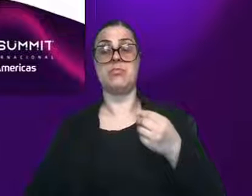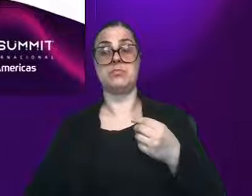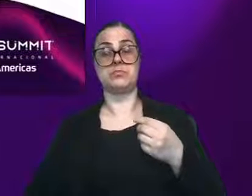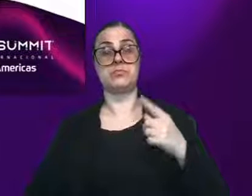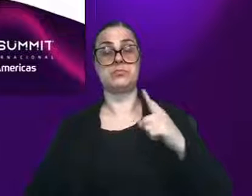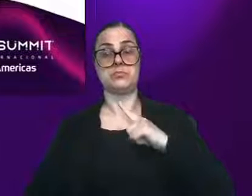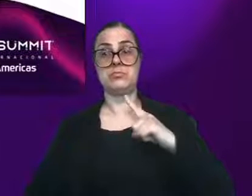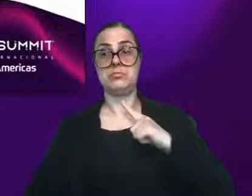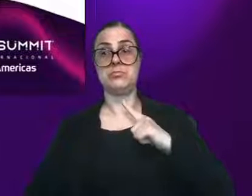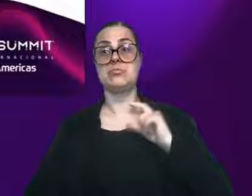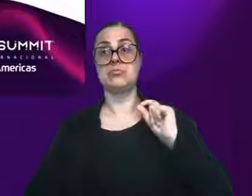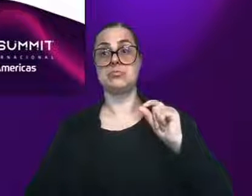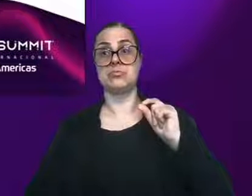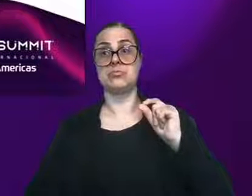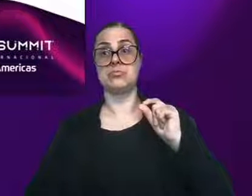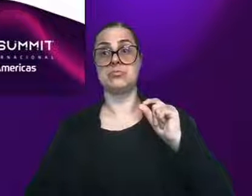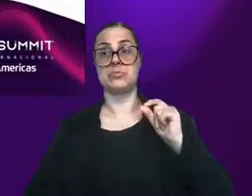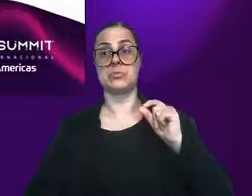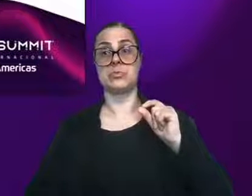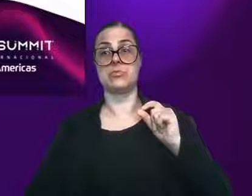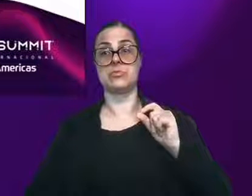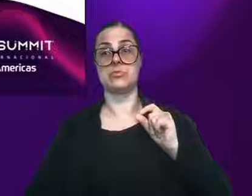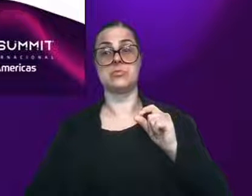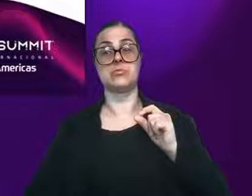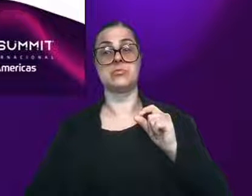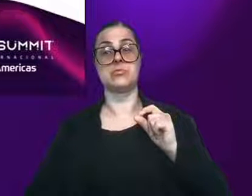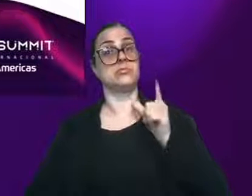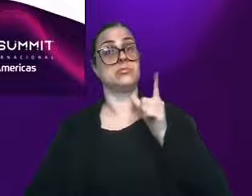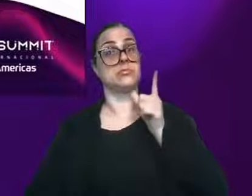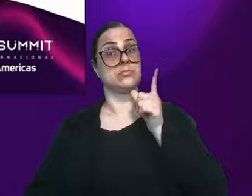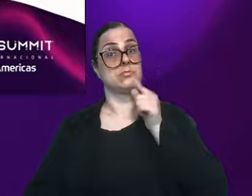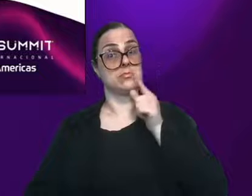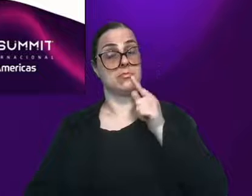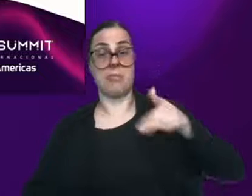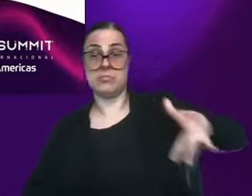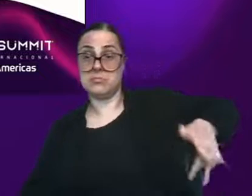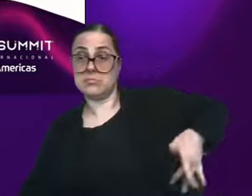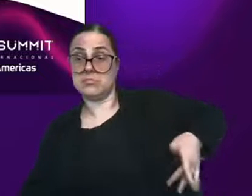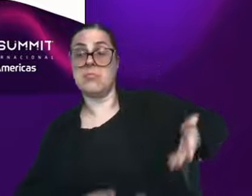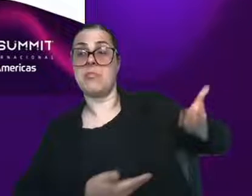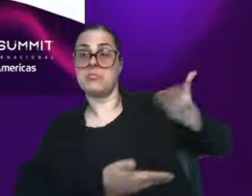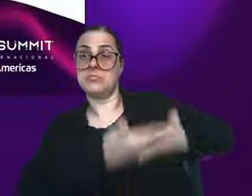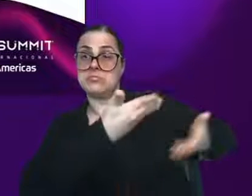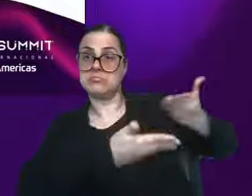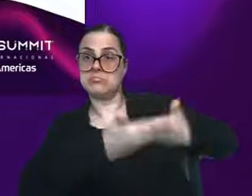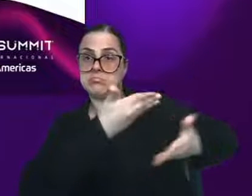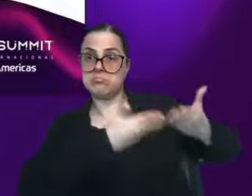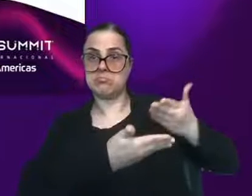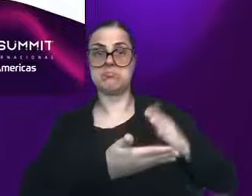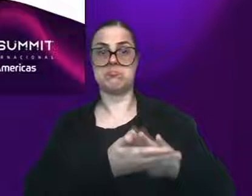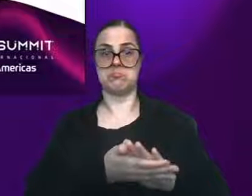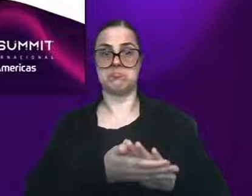para descalonamento, a gente gosta de usar esse modelo do ROSE, que é nada